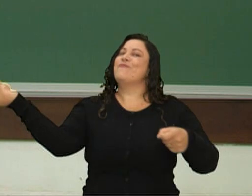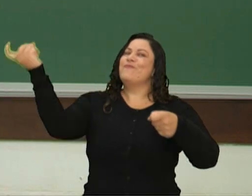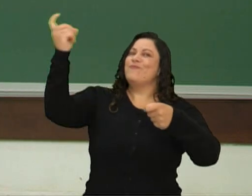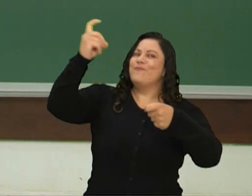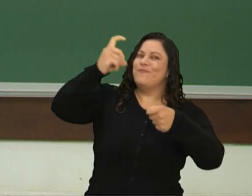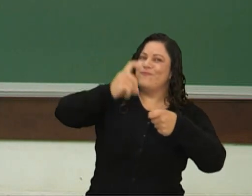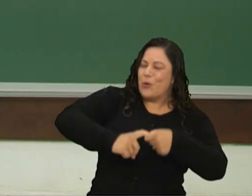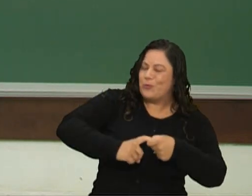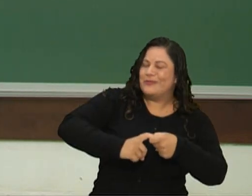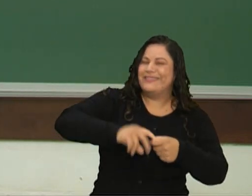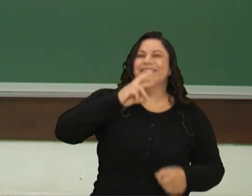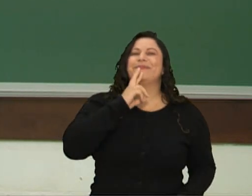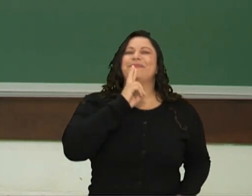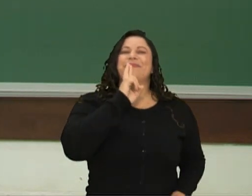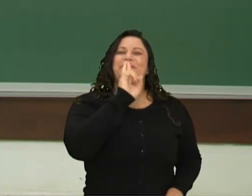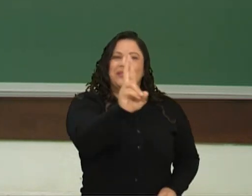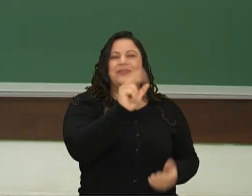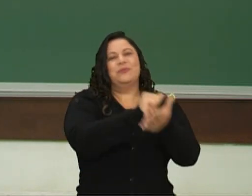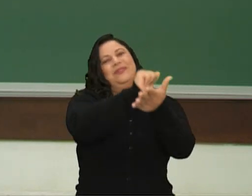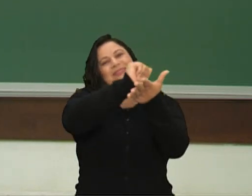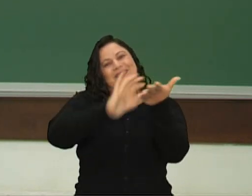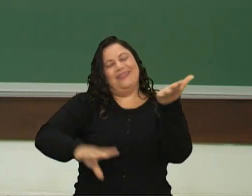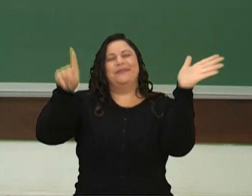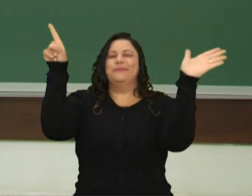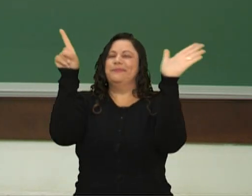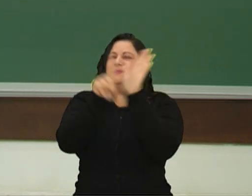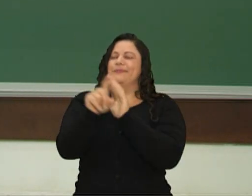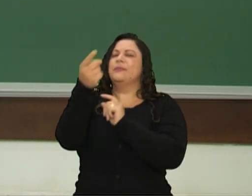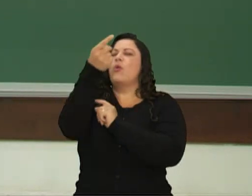voltamos com a resolução do nosso